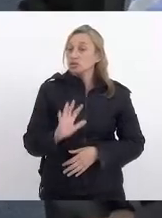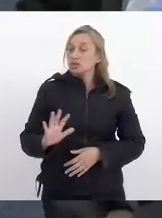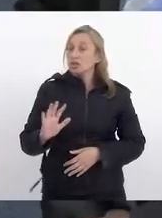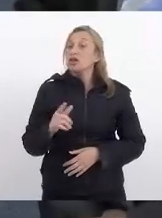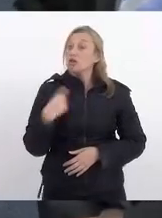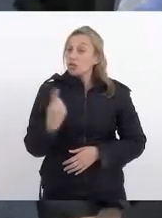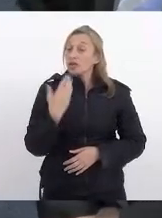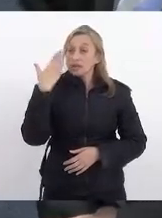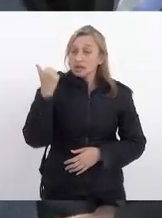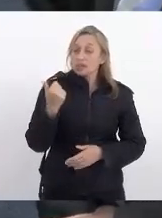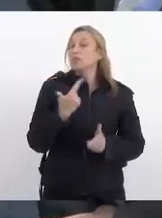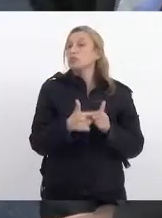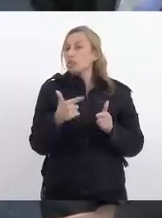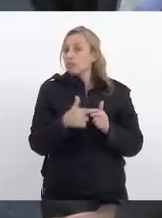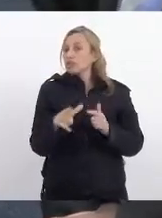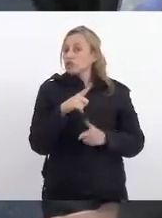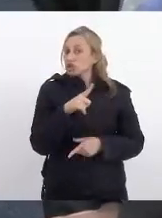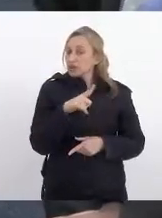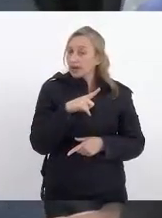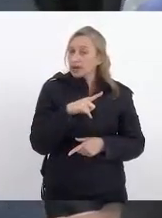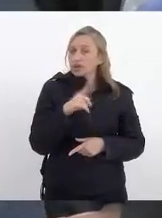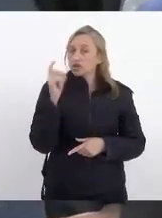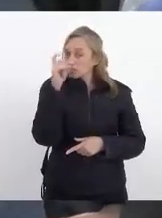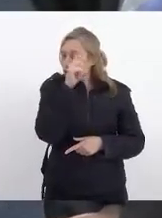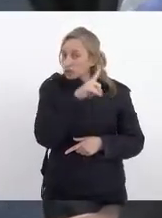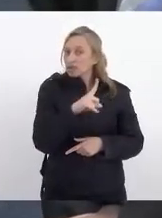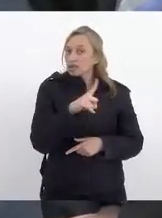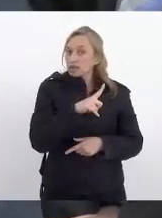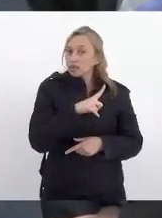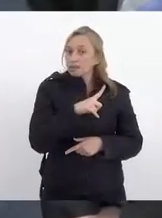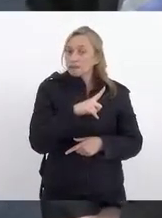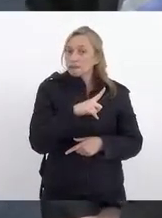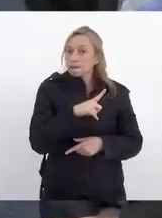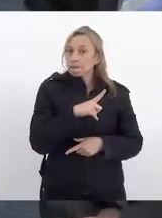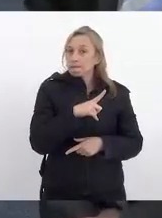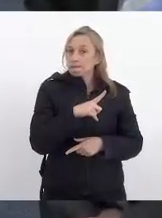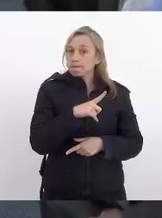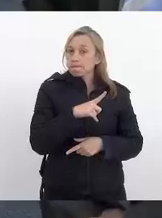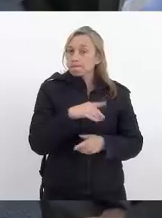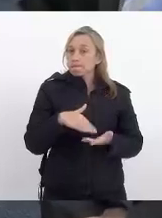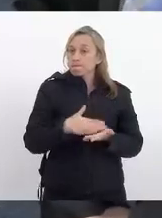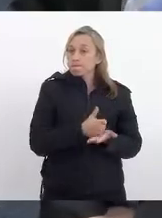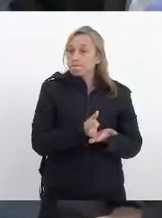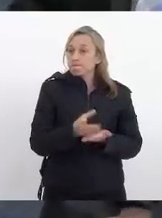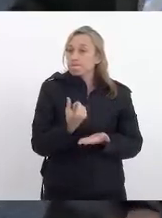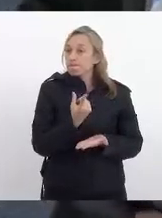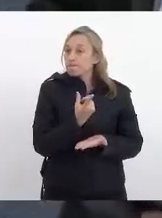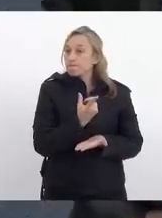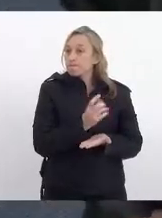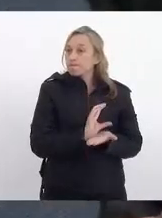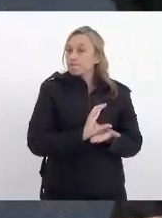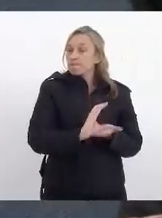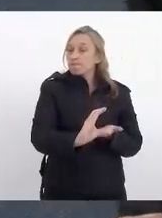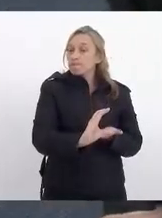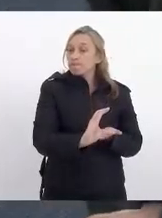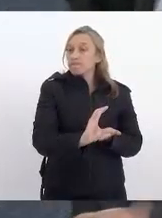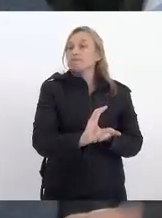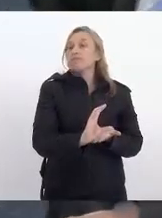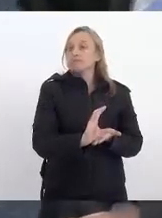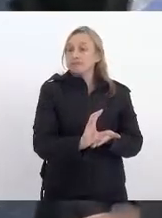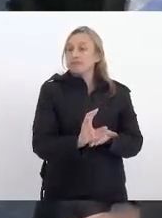nós temos os problemas as dificuldades né e os desvios de muitas experiências